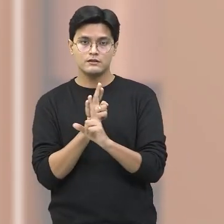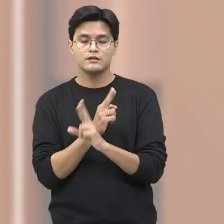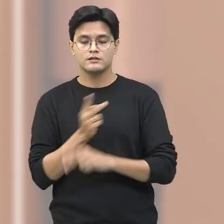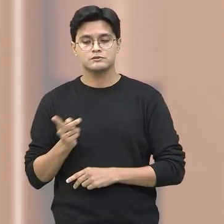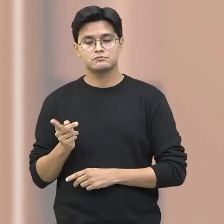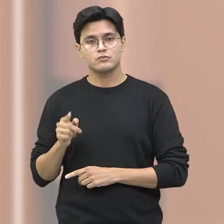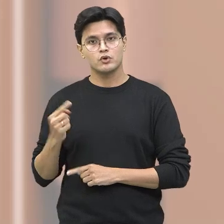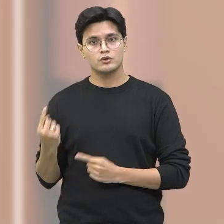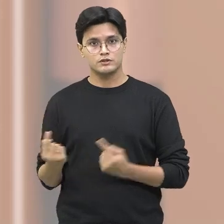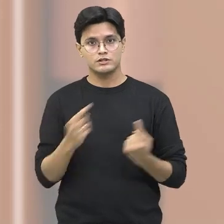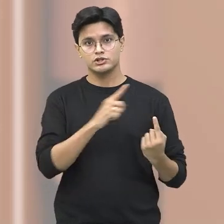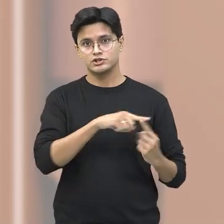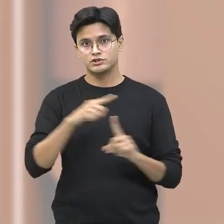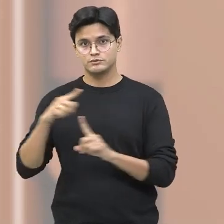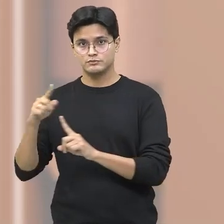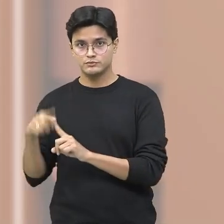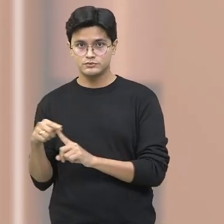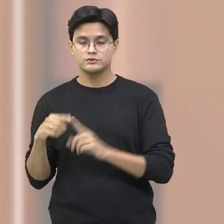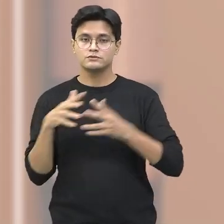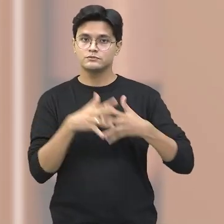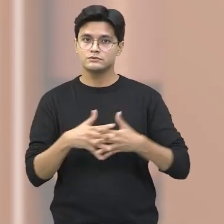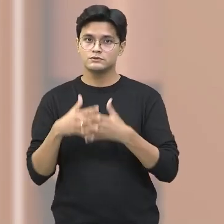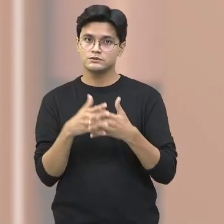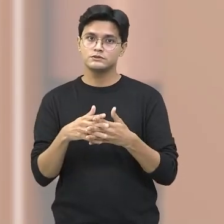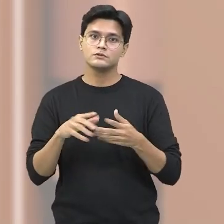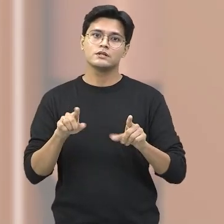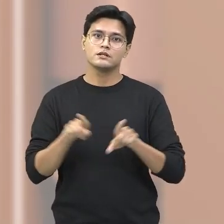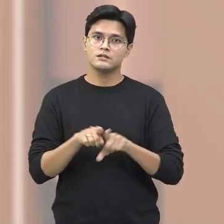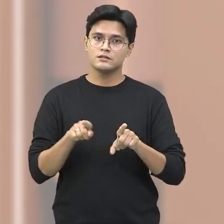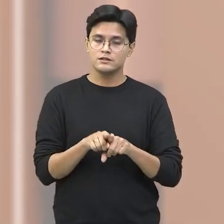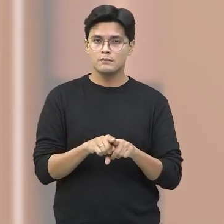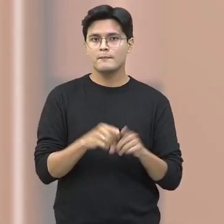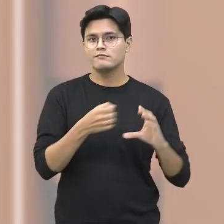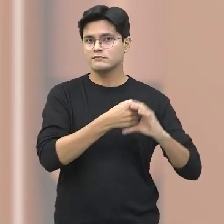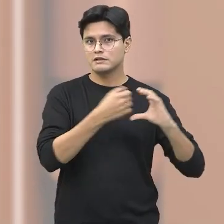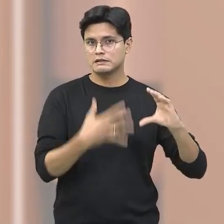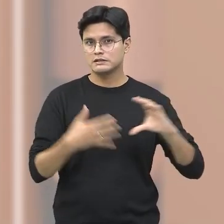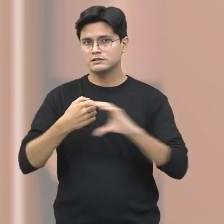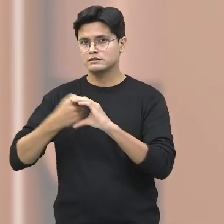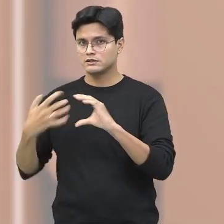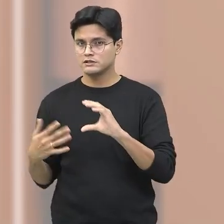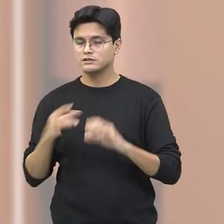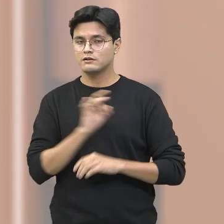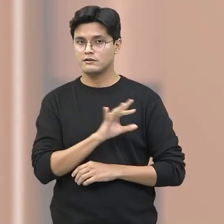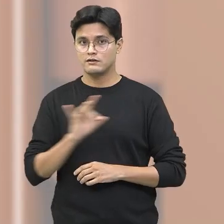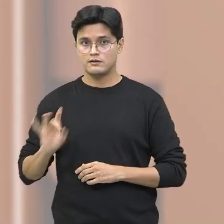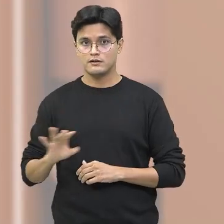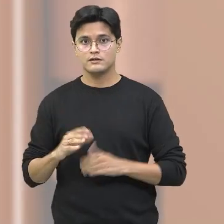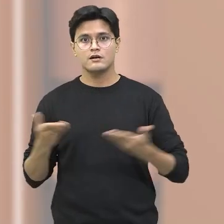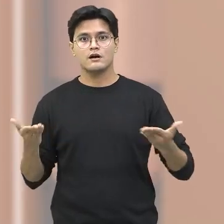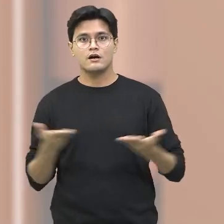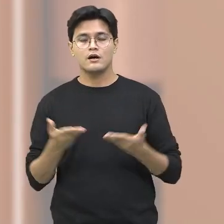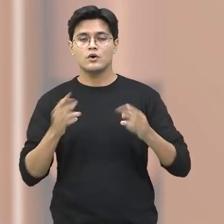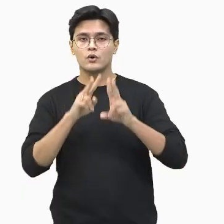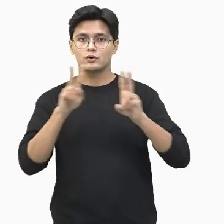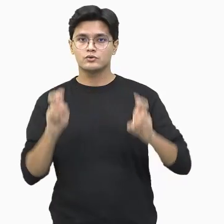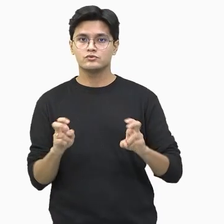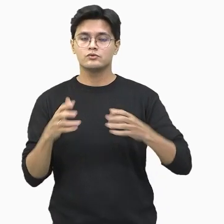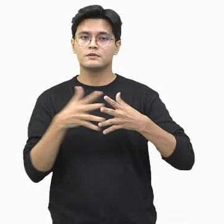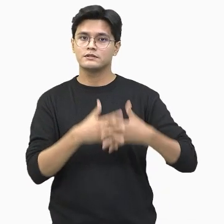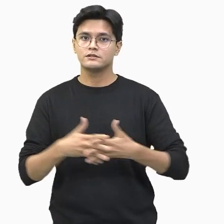modais e também os pontos negativos os pontos positivos de cada um deles Vamos falar agora sobre o transporte